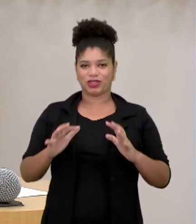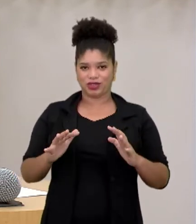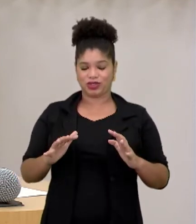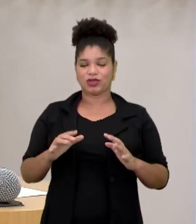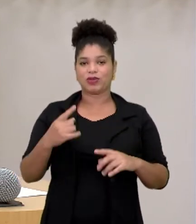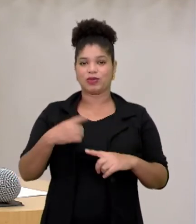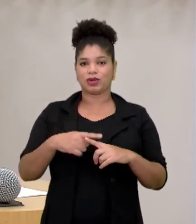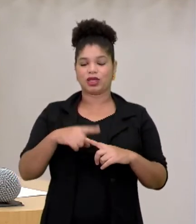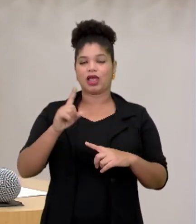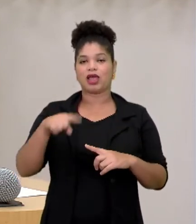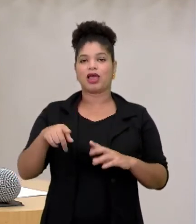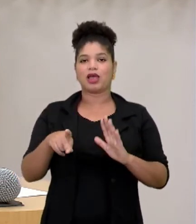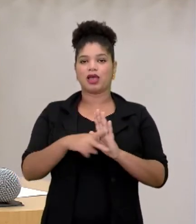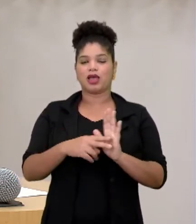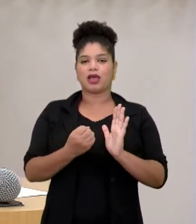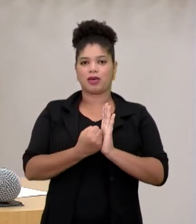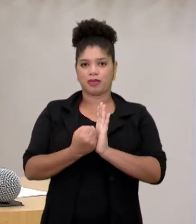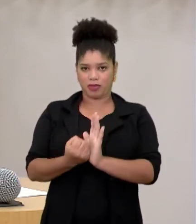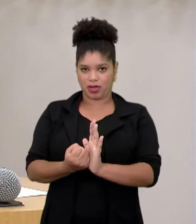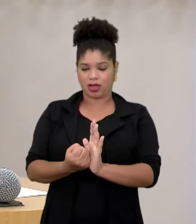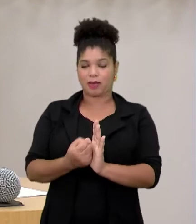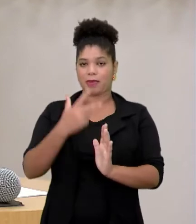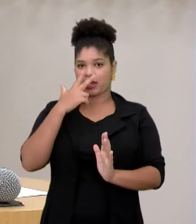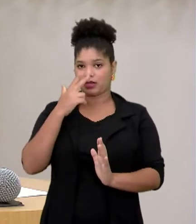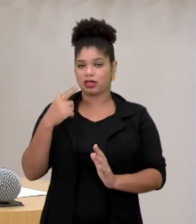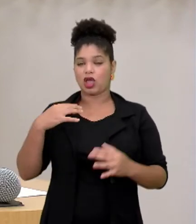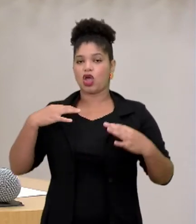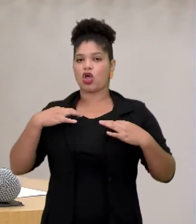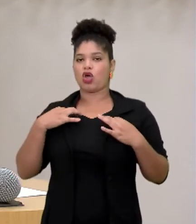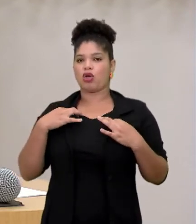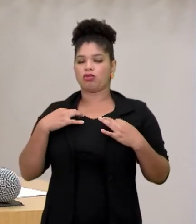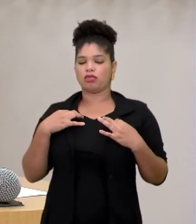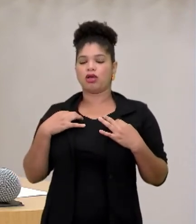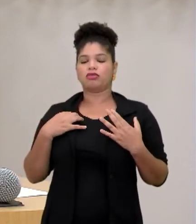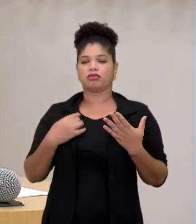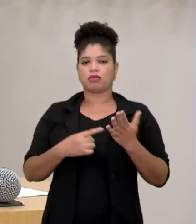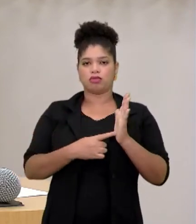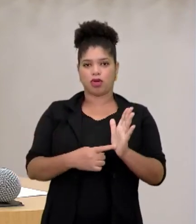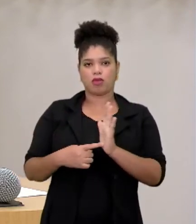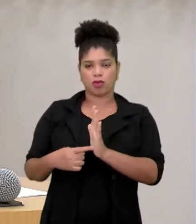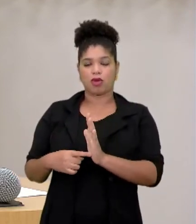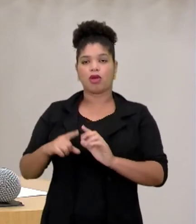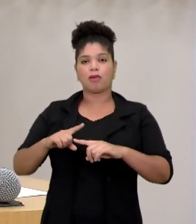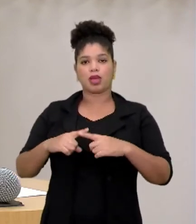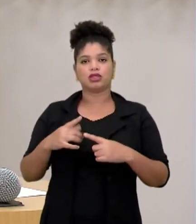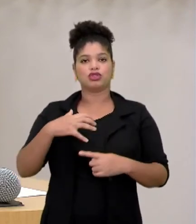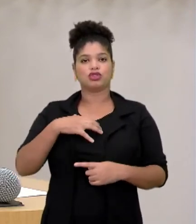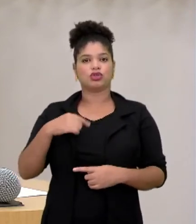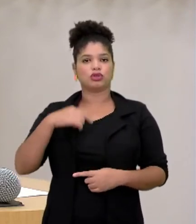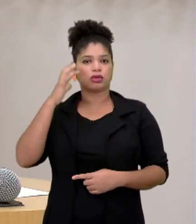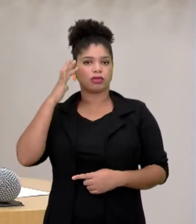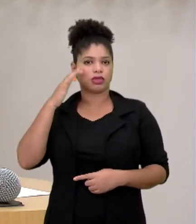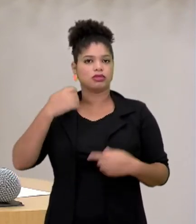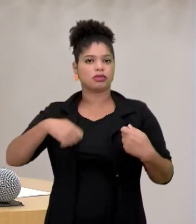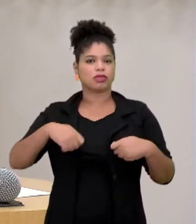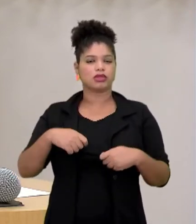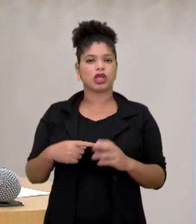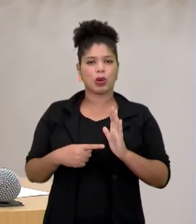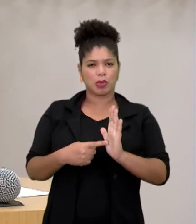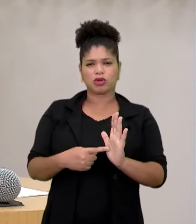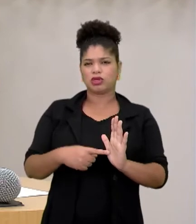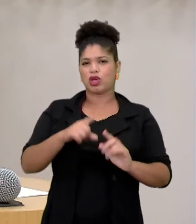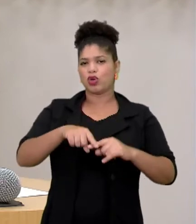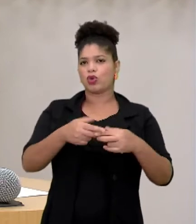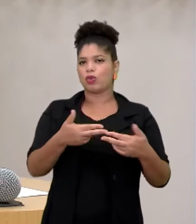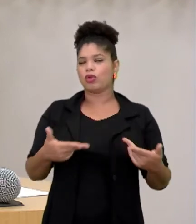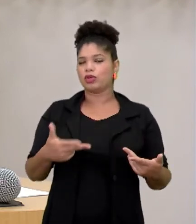marca tá querendo mostrar um, vender um estilo de vida. Isso é uma coisa que a gente tem que começar a pensar também. você vai mostrar direto o produto, você vai